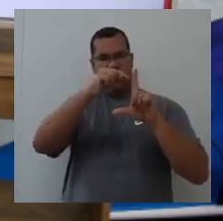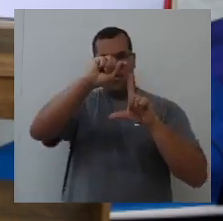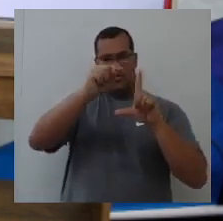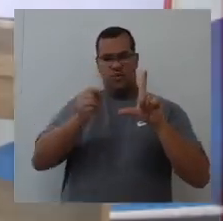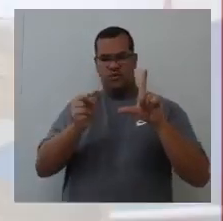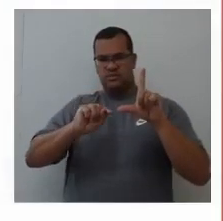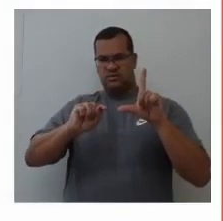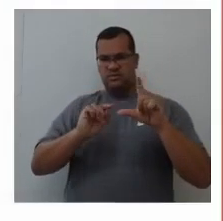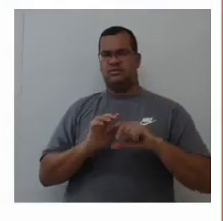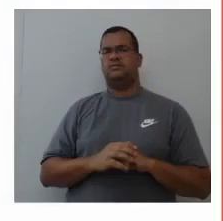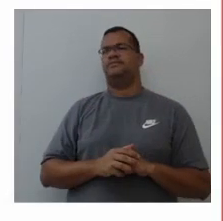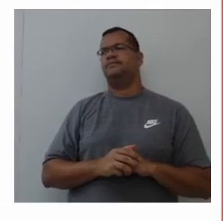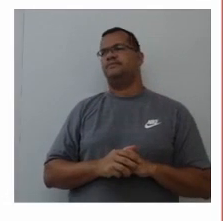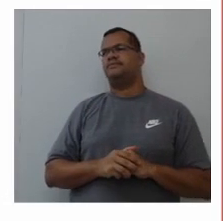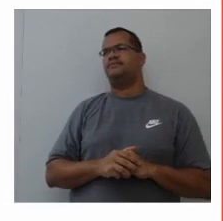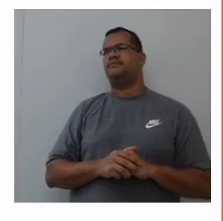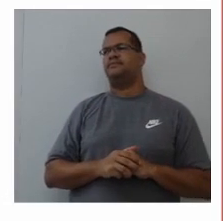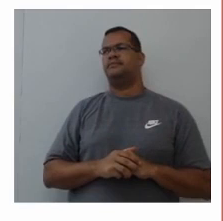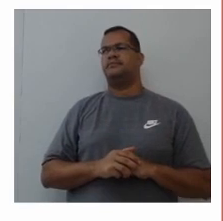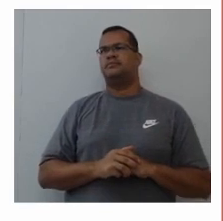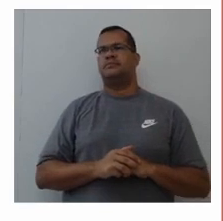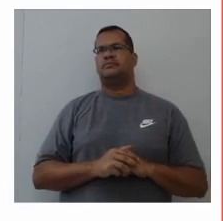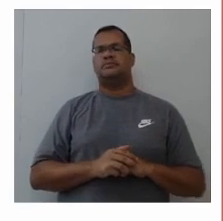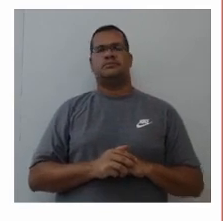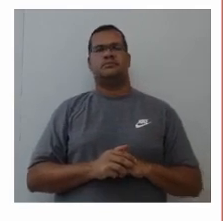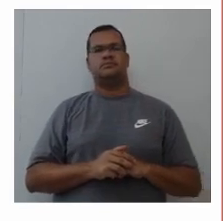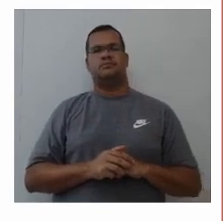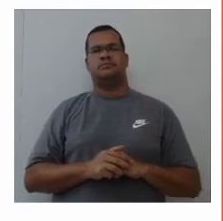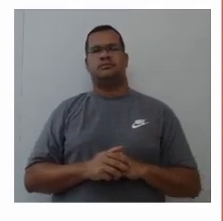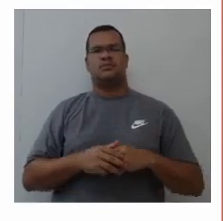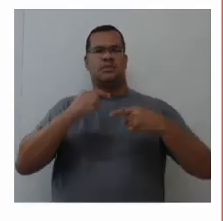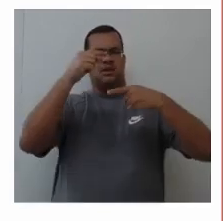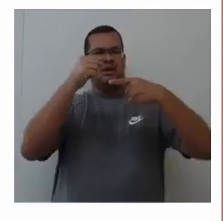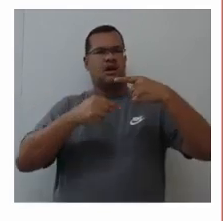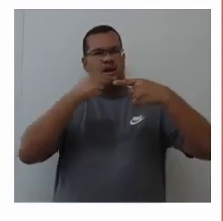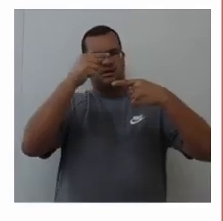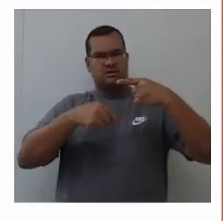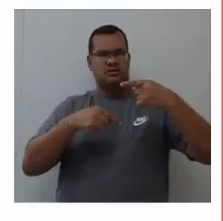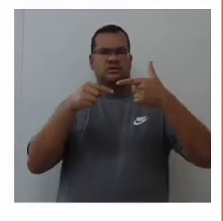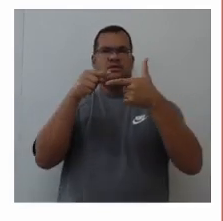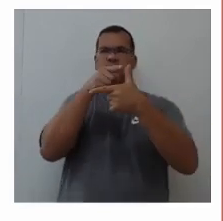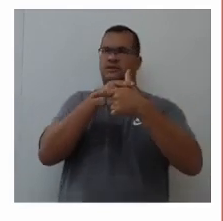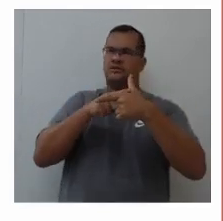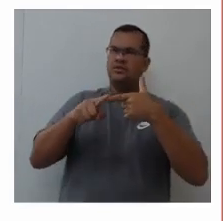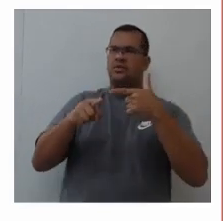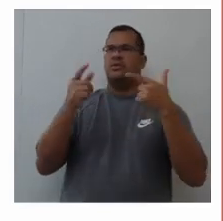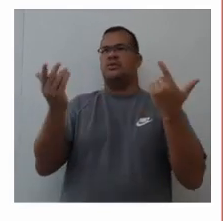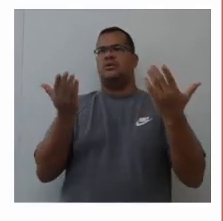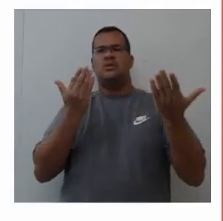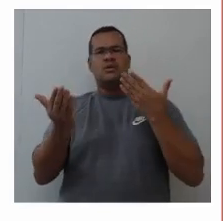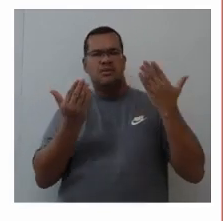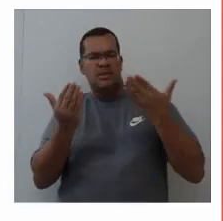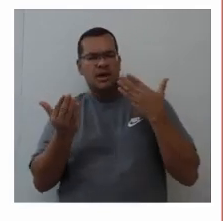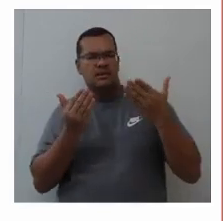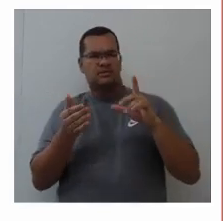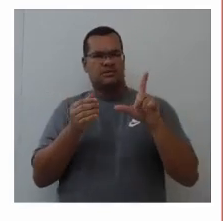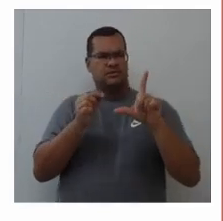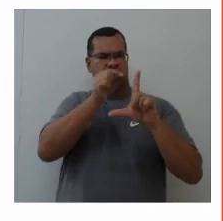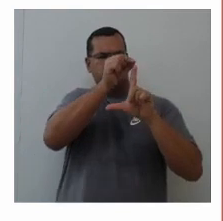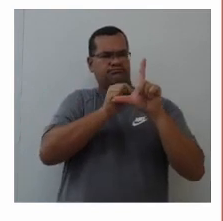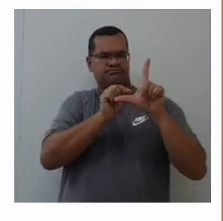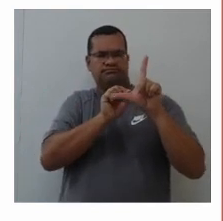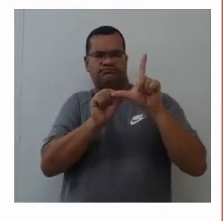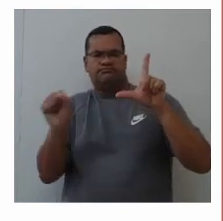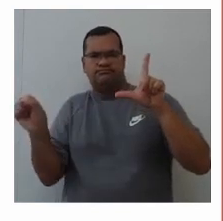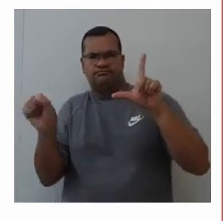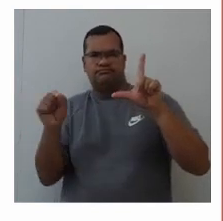Observe, são as razões, divisões, comparações entre as medidas de lado de um triângulo